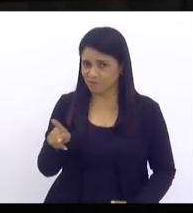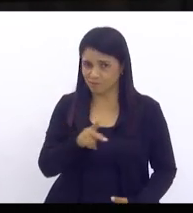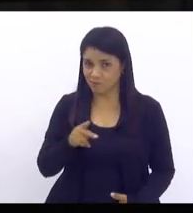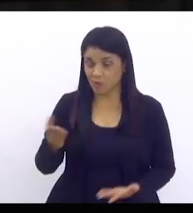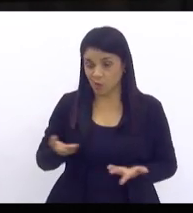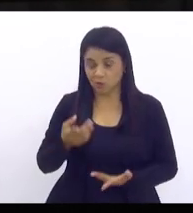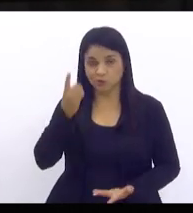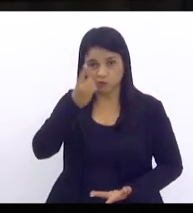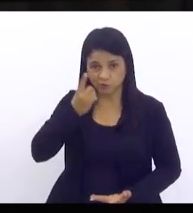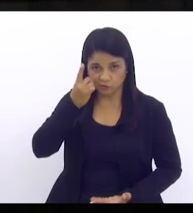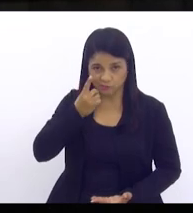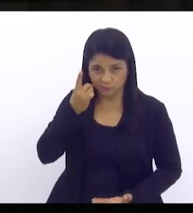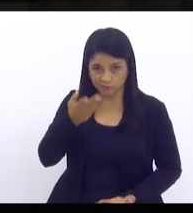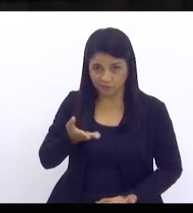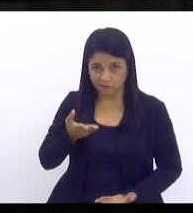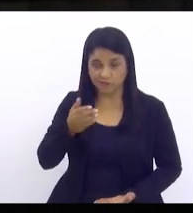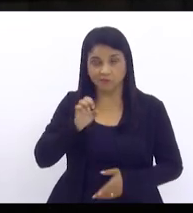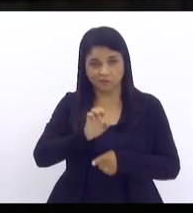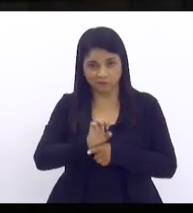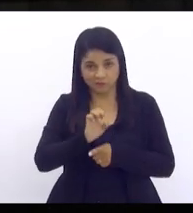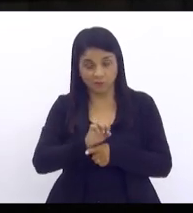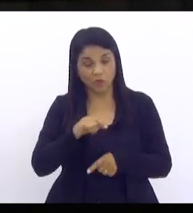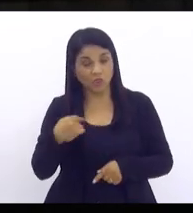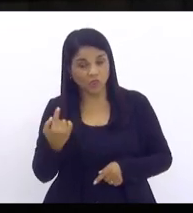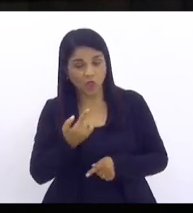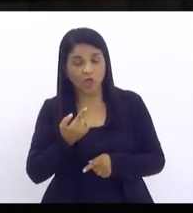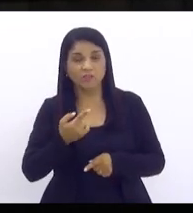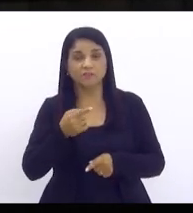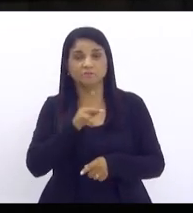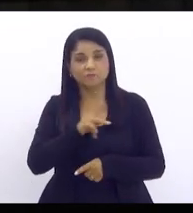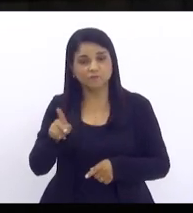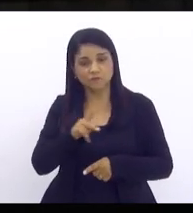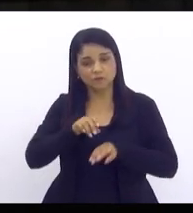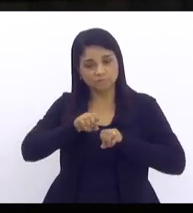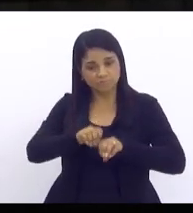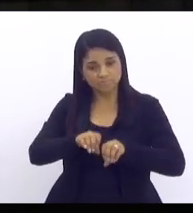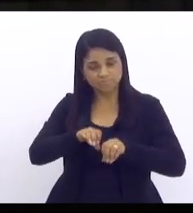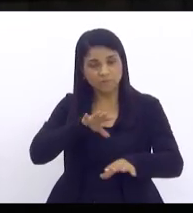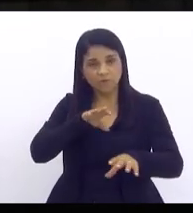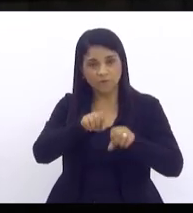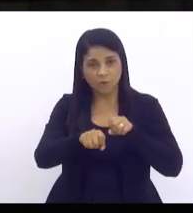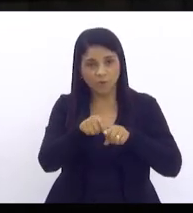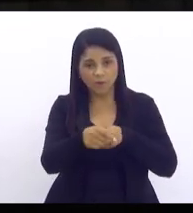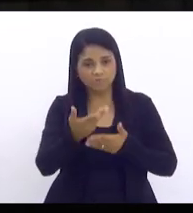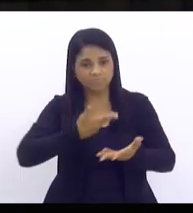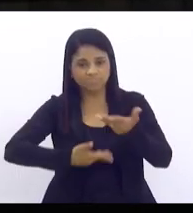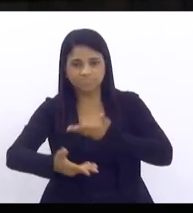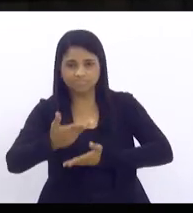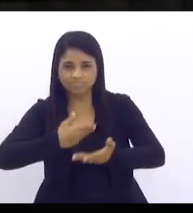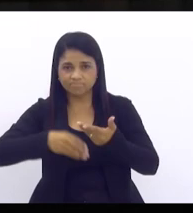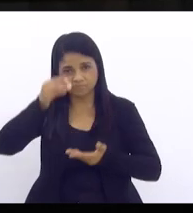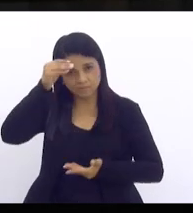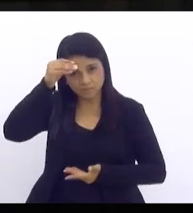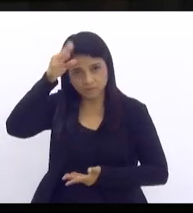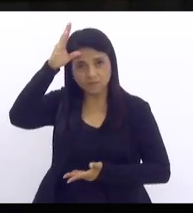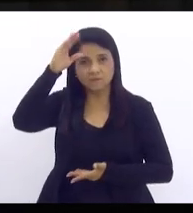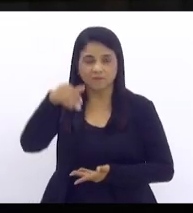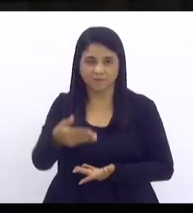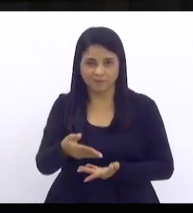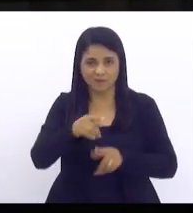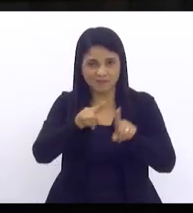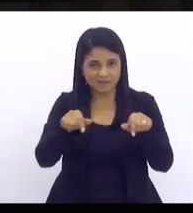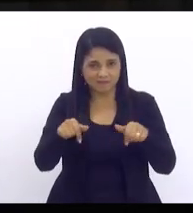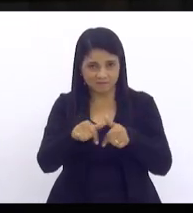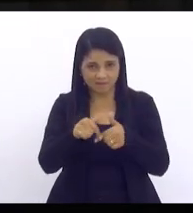professores e professoras, formamos e renovamos continuamente nosso saber para a troca de conhecimentos em sala de aula. Então,